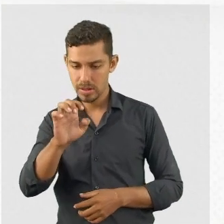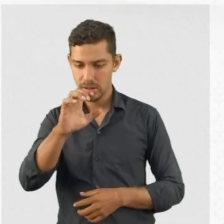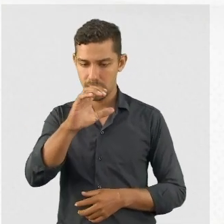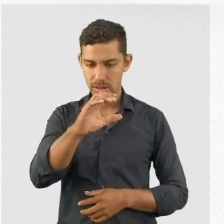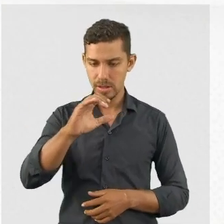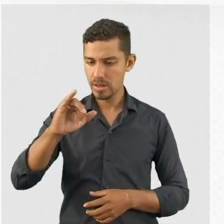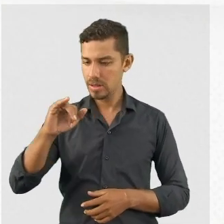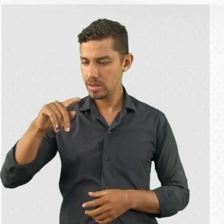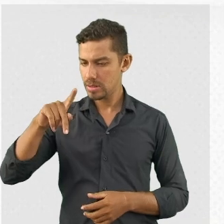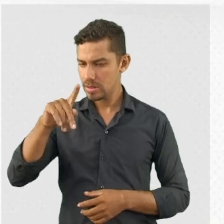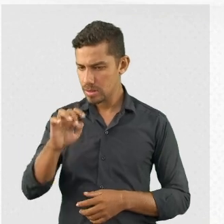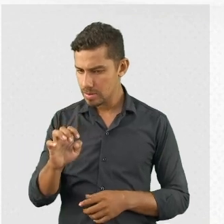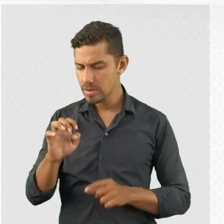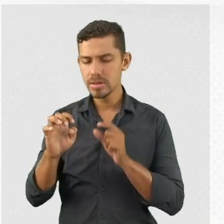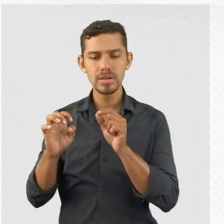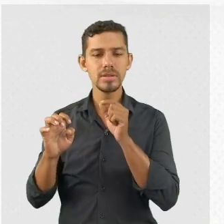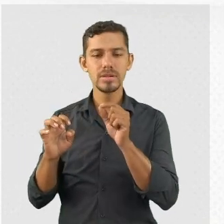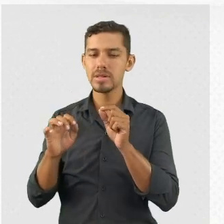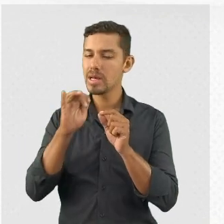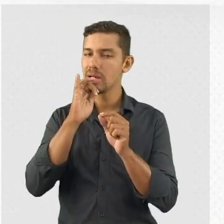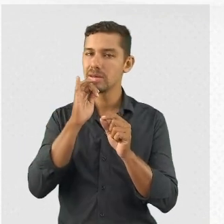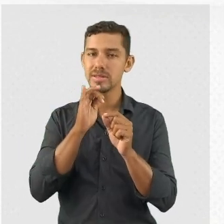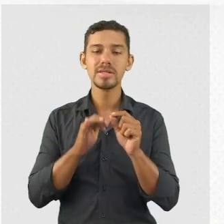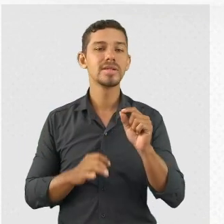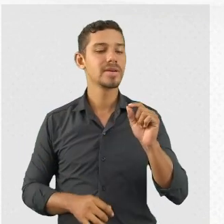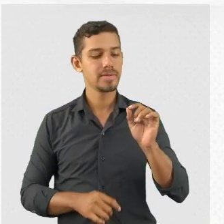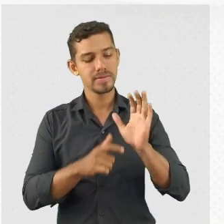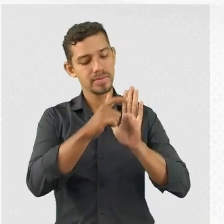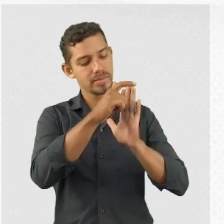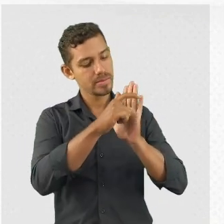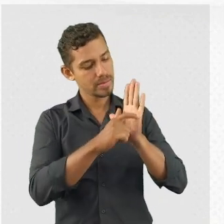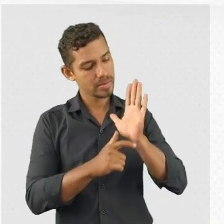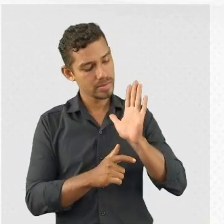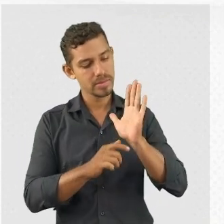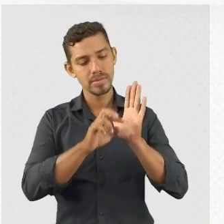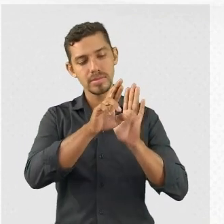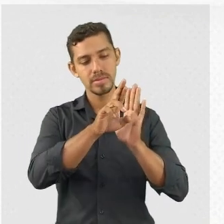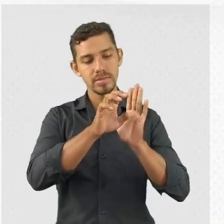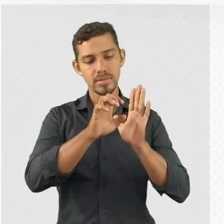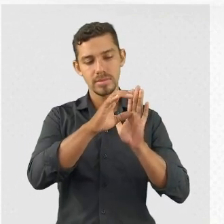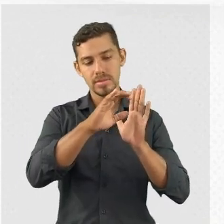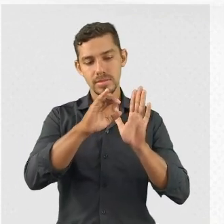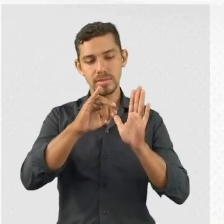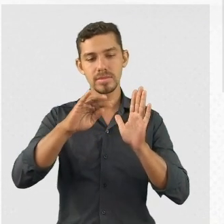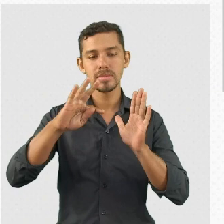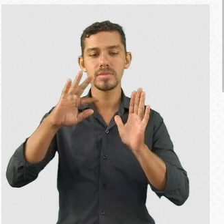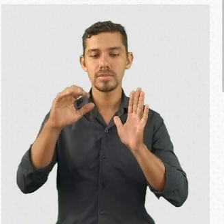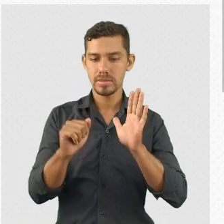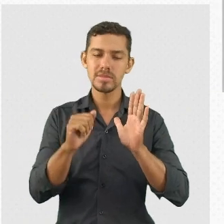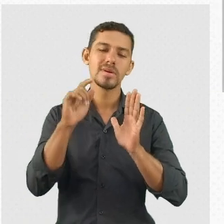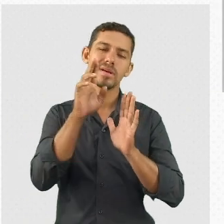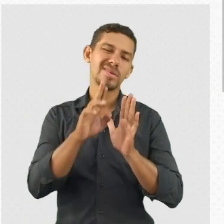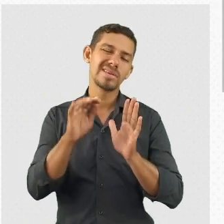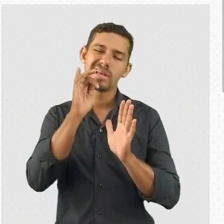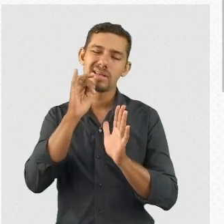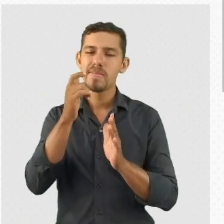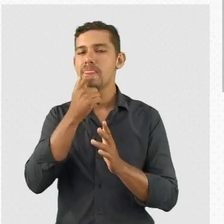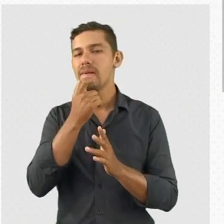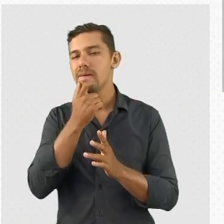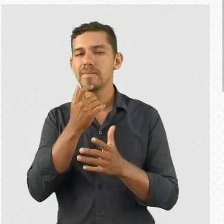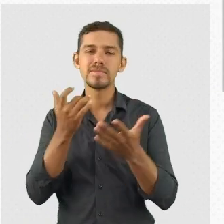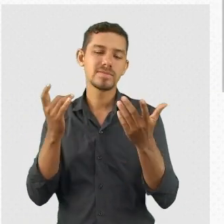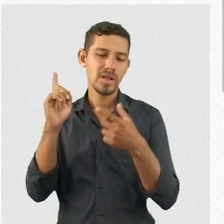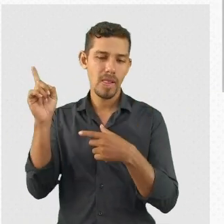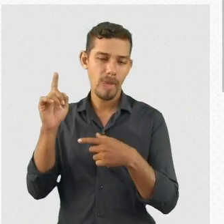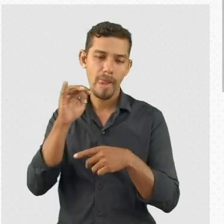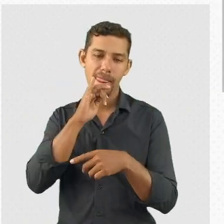recipe? Seria receita, tá bom? É uma palavra da língua inglesa que nós usamos sempre que nós pensamos